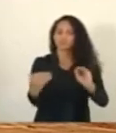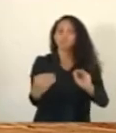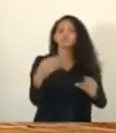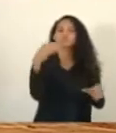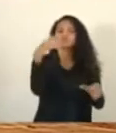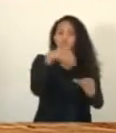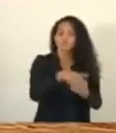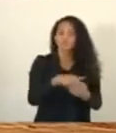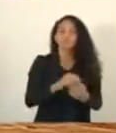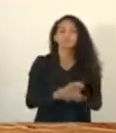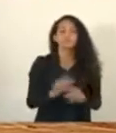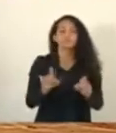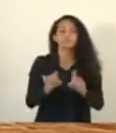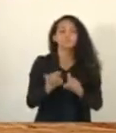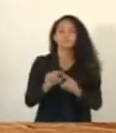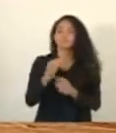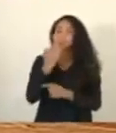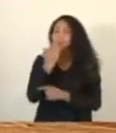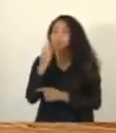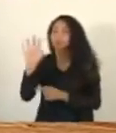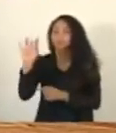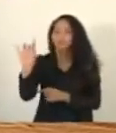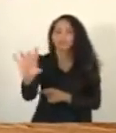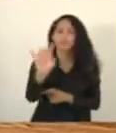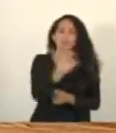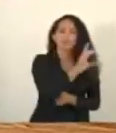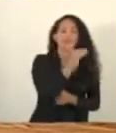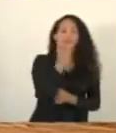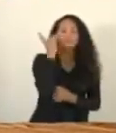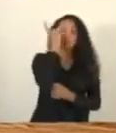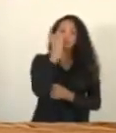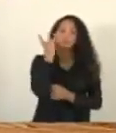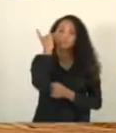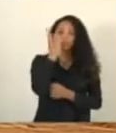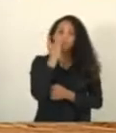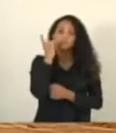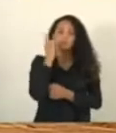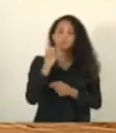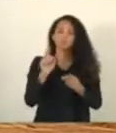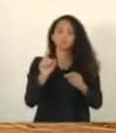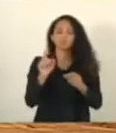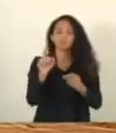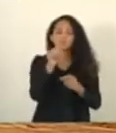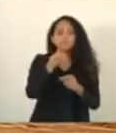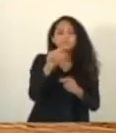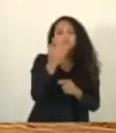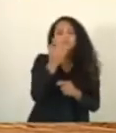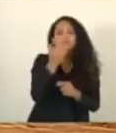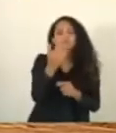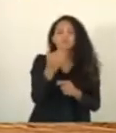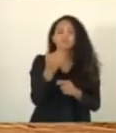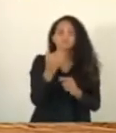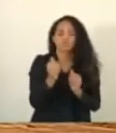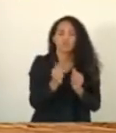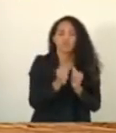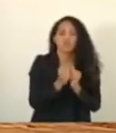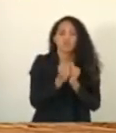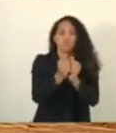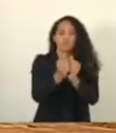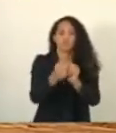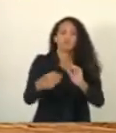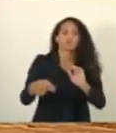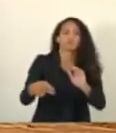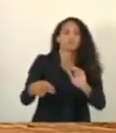e também solicito a cada um dos deputados que possa fazer esse acompanhamento junto ao governo do